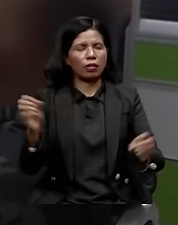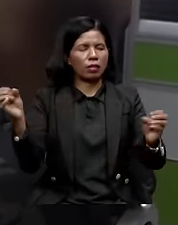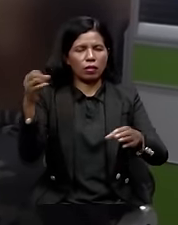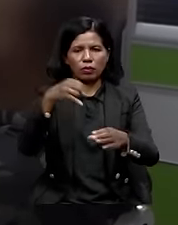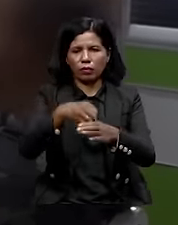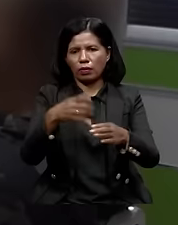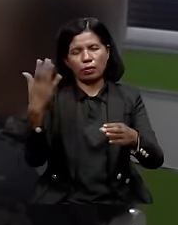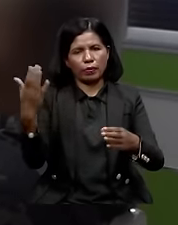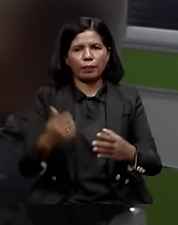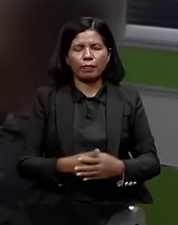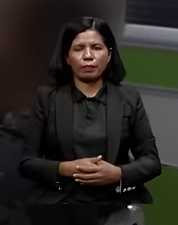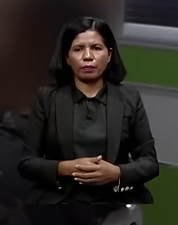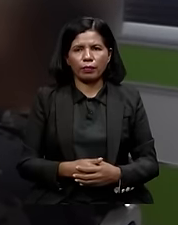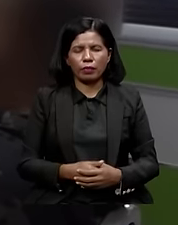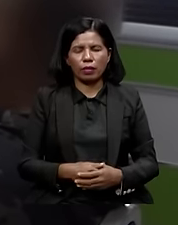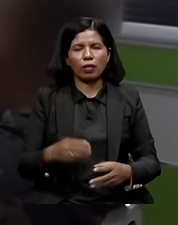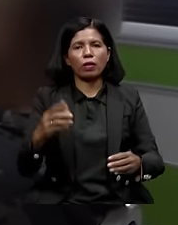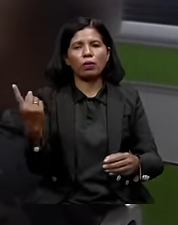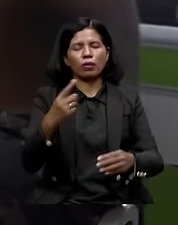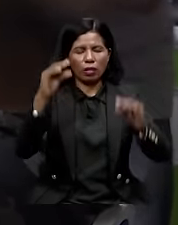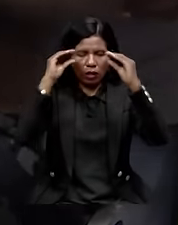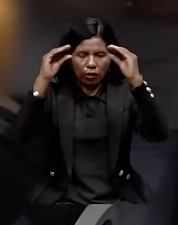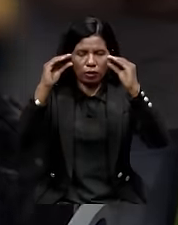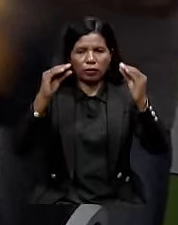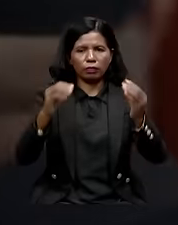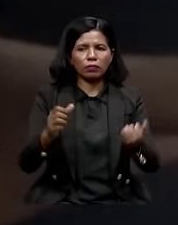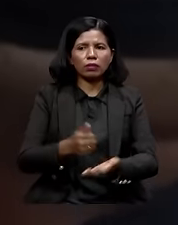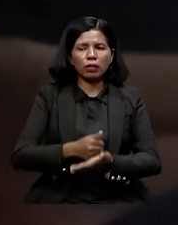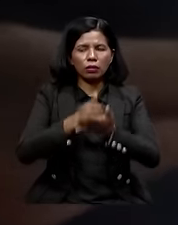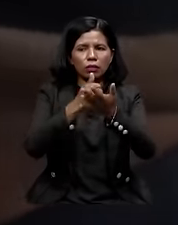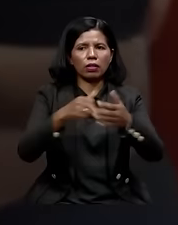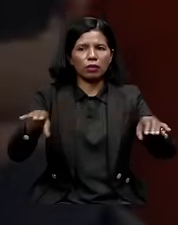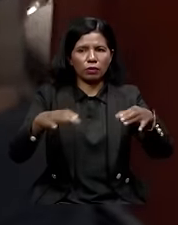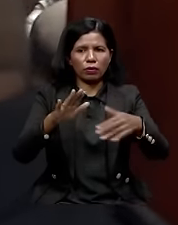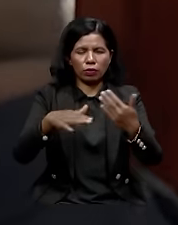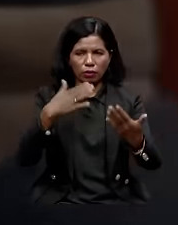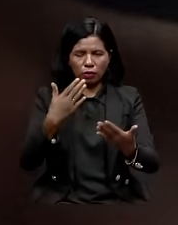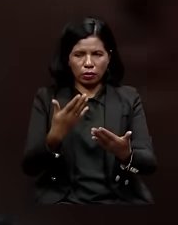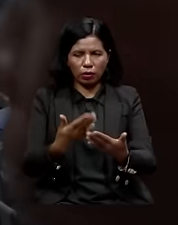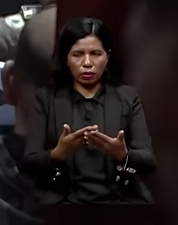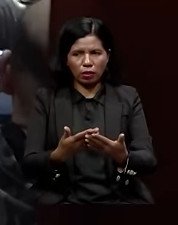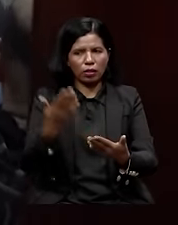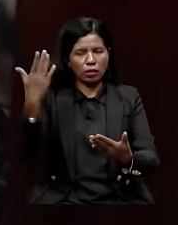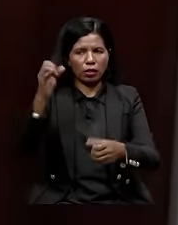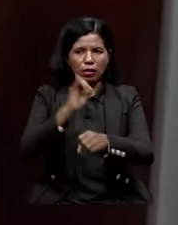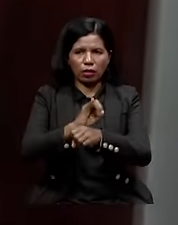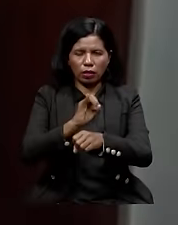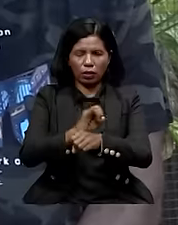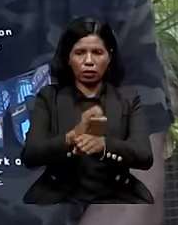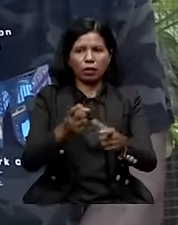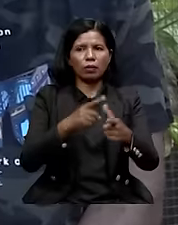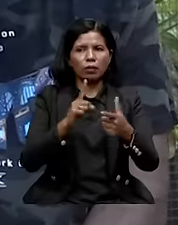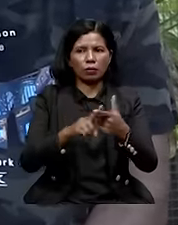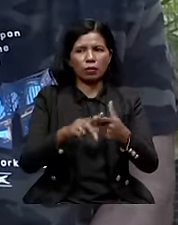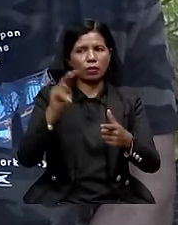ba. Nia so hanorin, e depois apoio serviço sira igreja nian, no depois nia